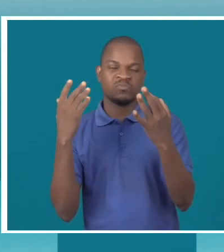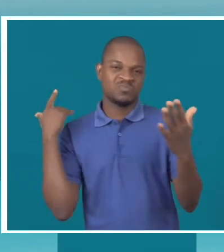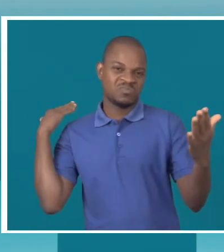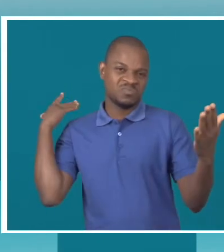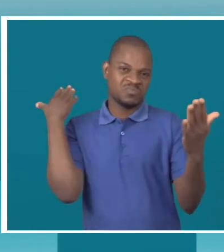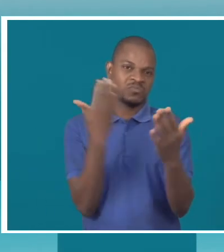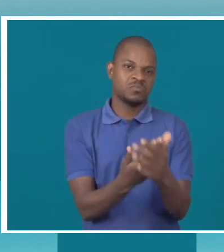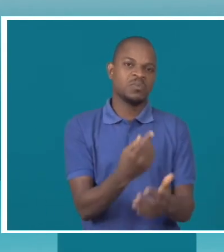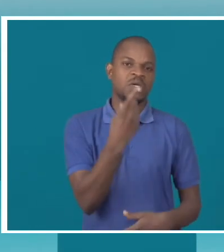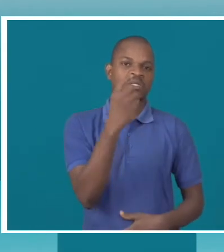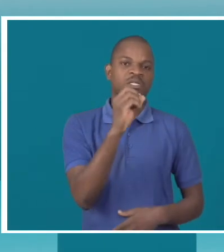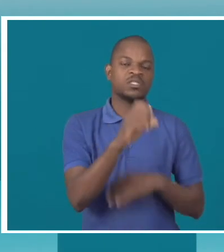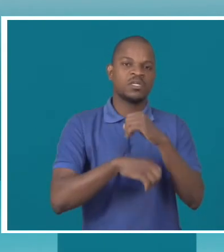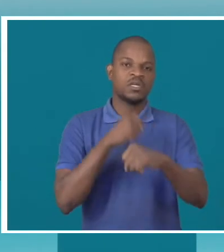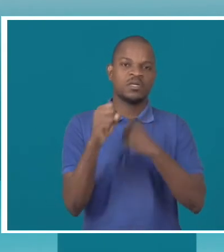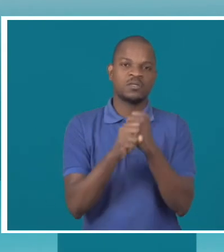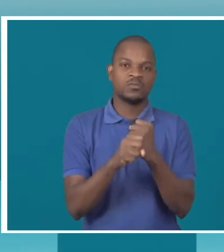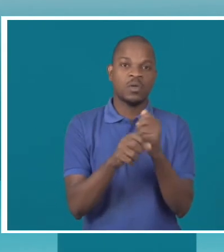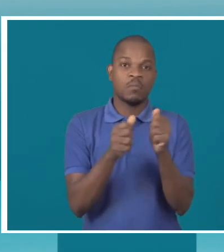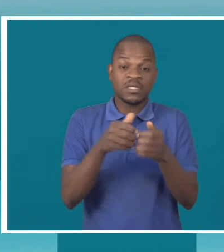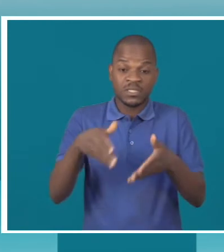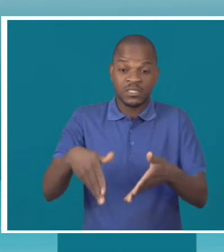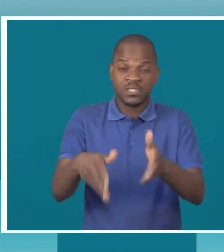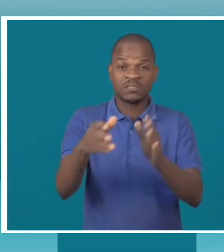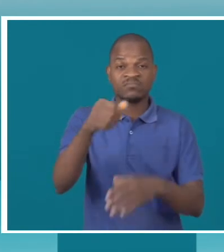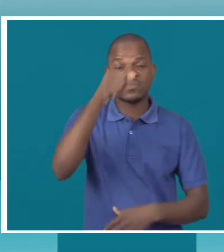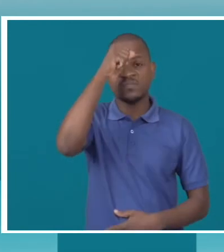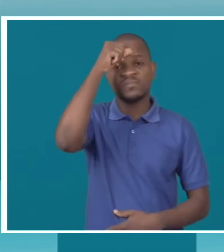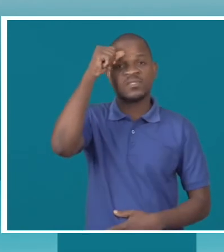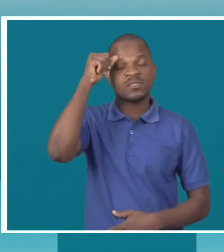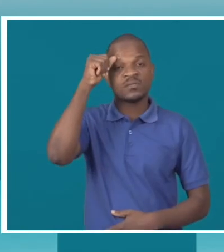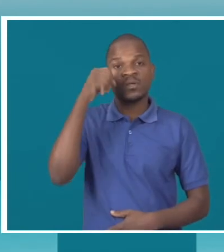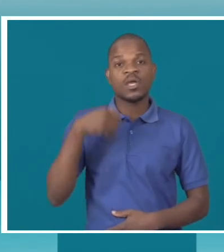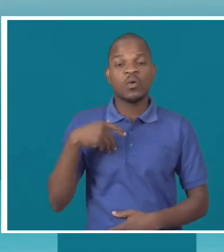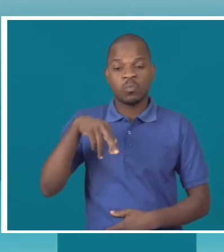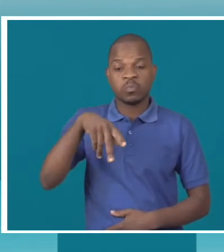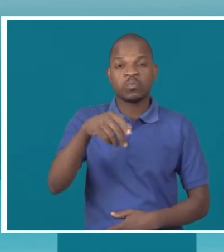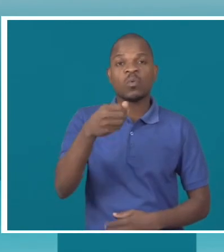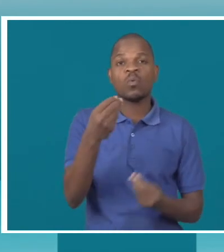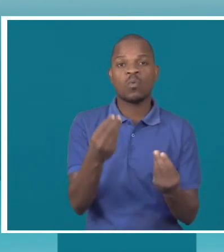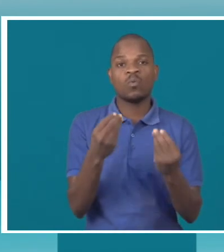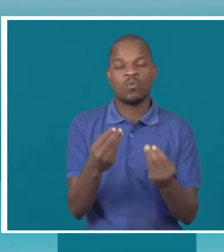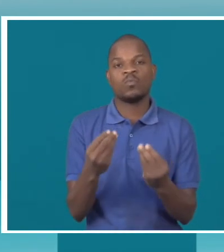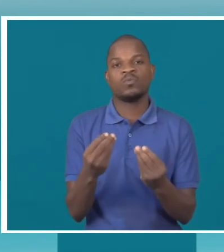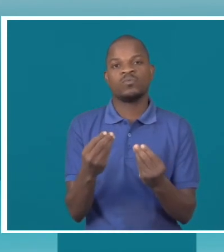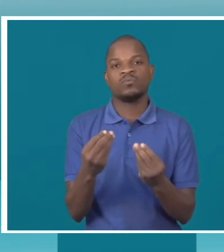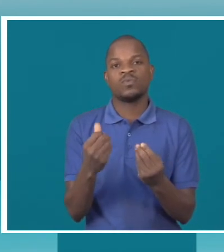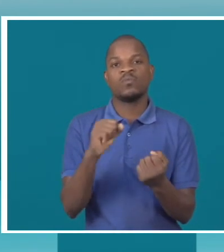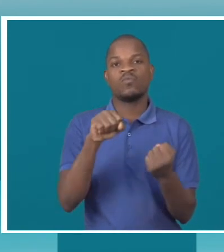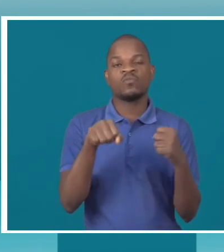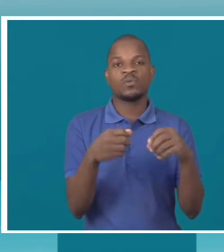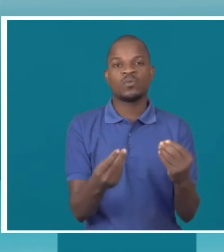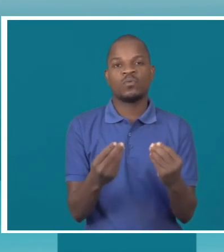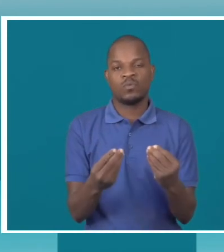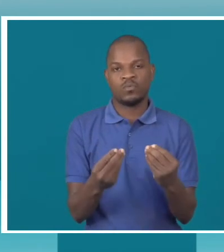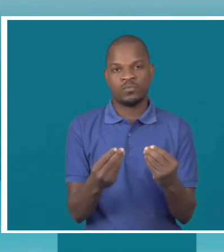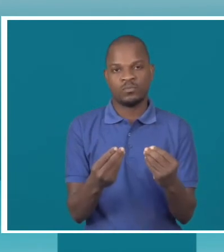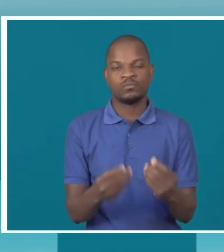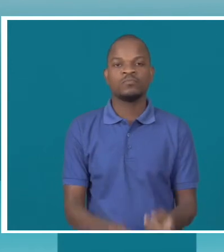estrada. Há de ver como é que é o deslouco. Como é que é deslouco aqui,